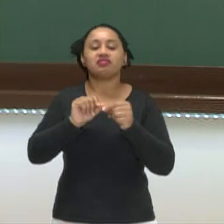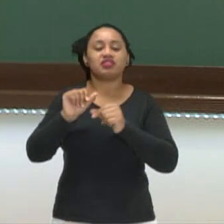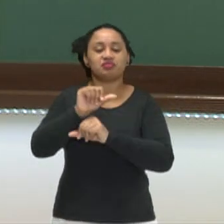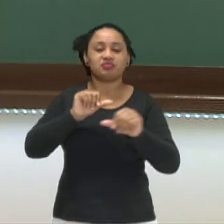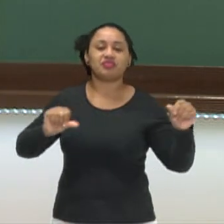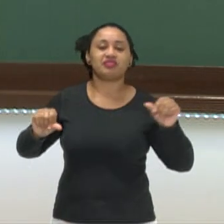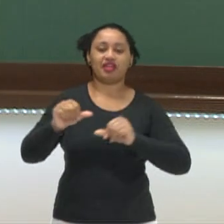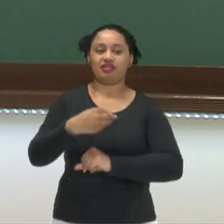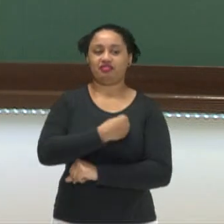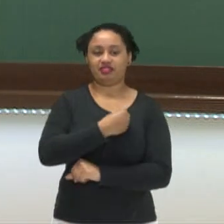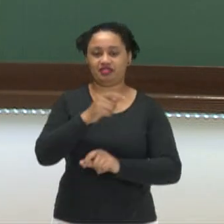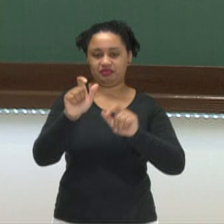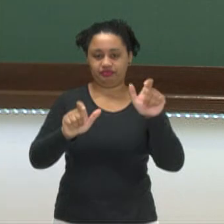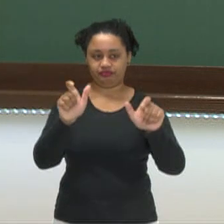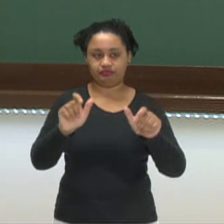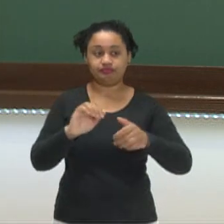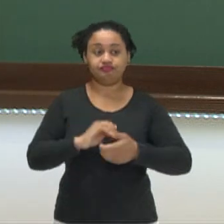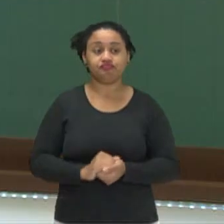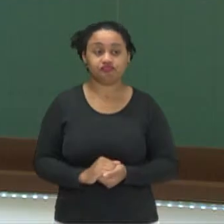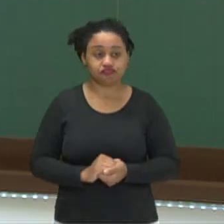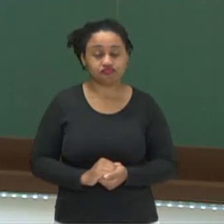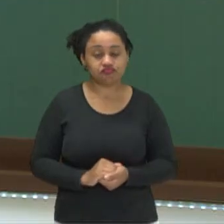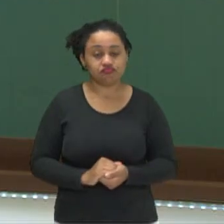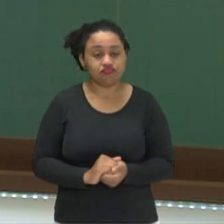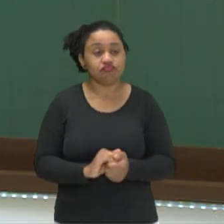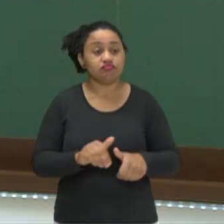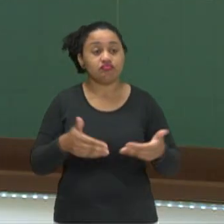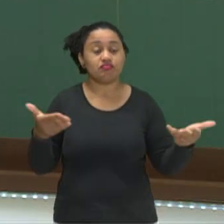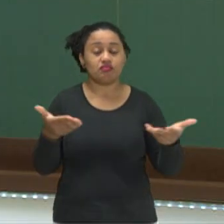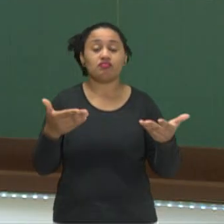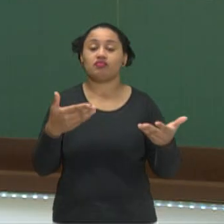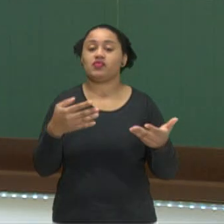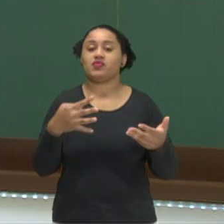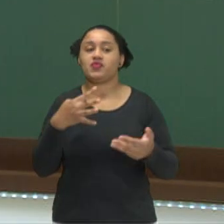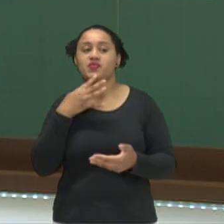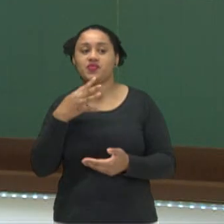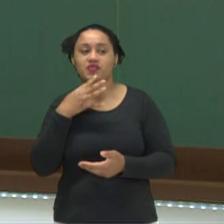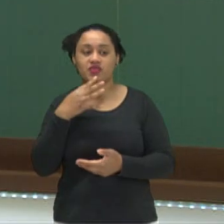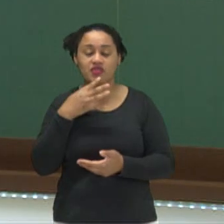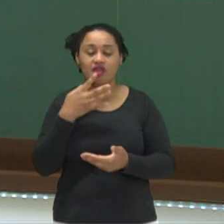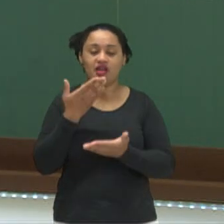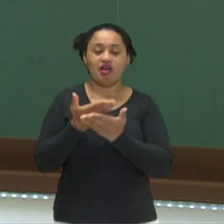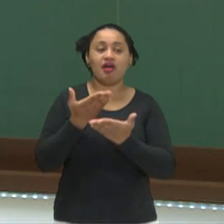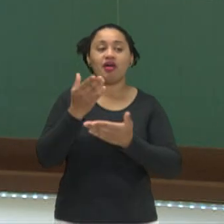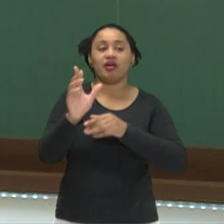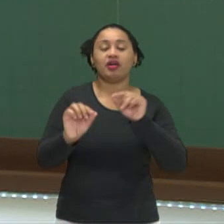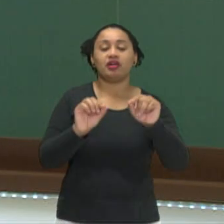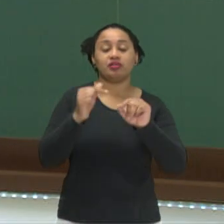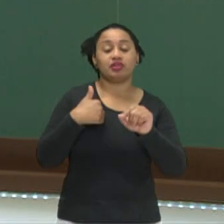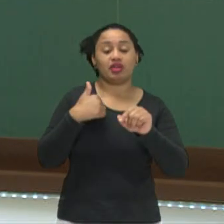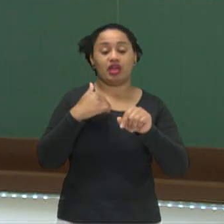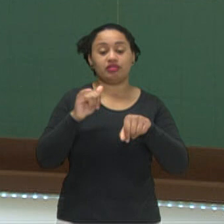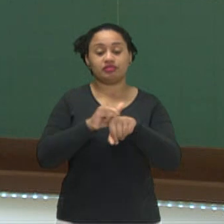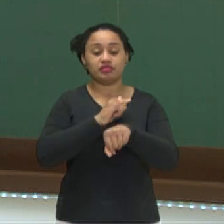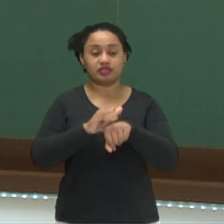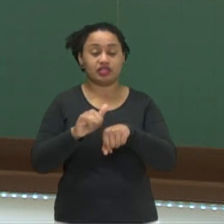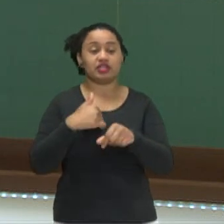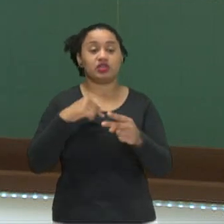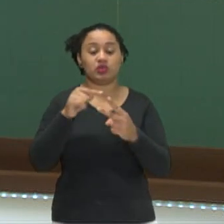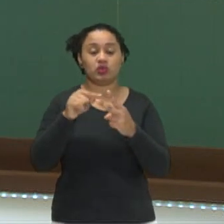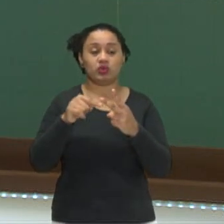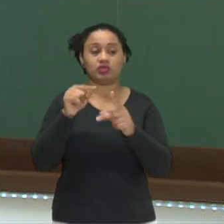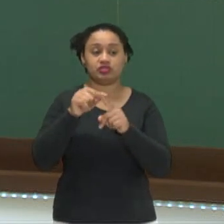nossa vida. E aí, nós vamos conhecer então agora nessa aula os métodos que são de dois